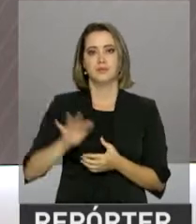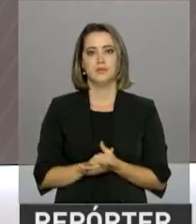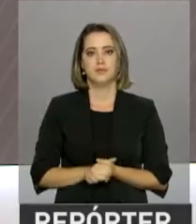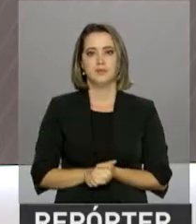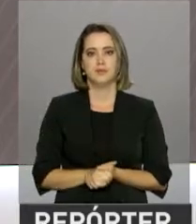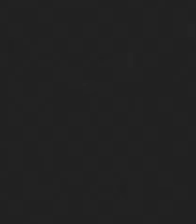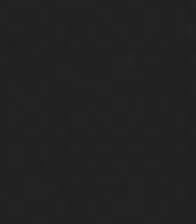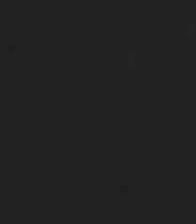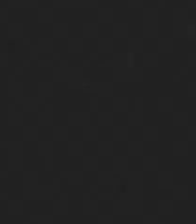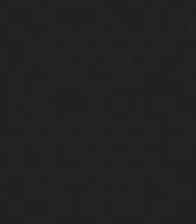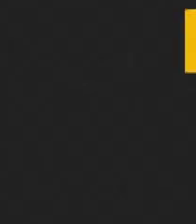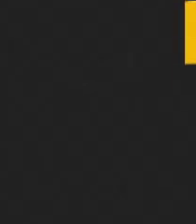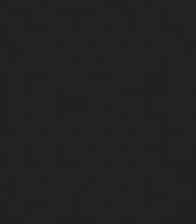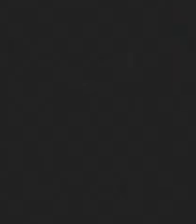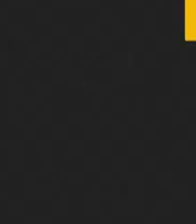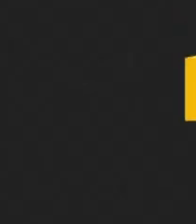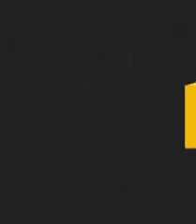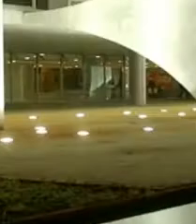federal